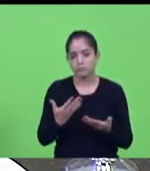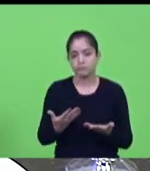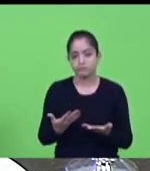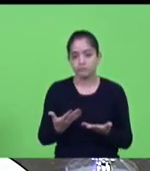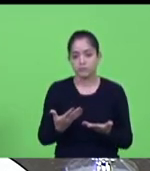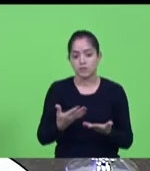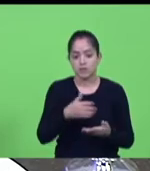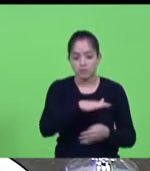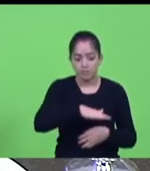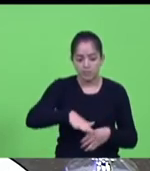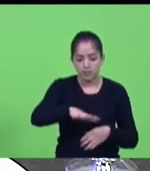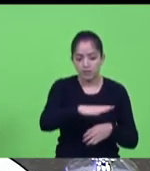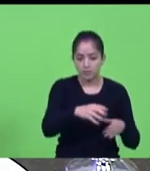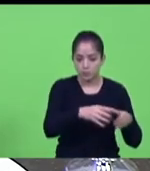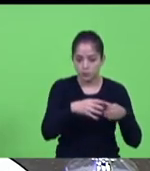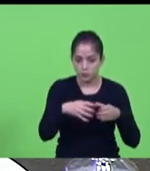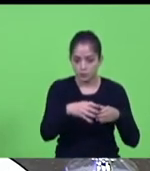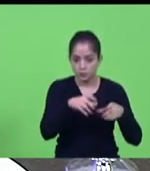o agricultor,